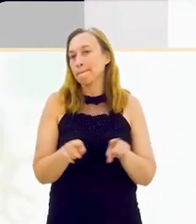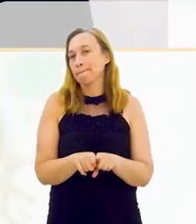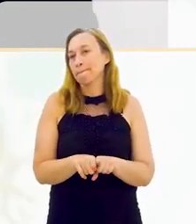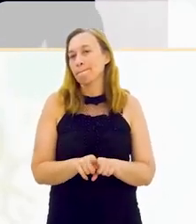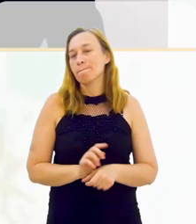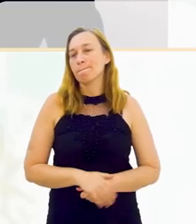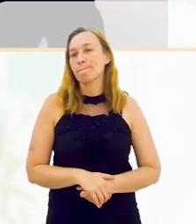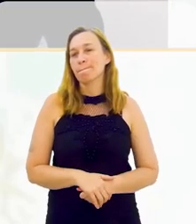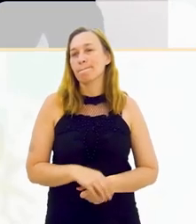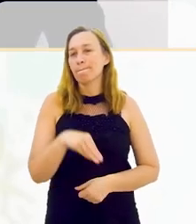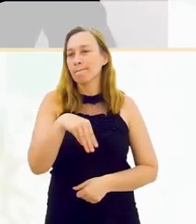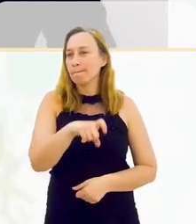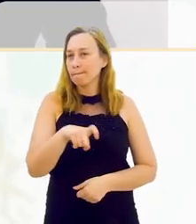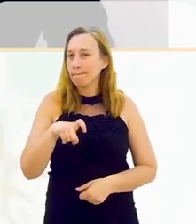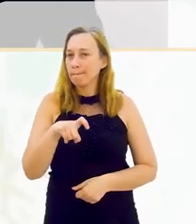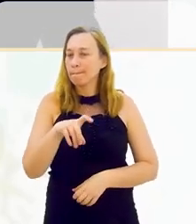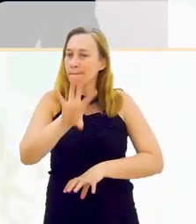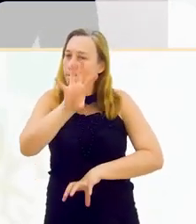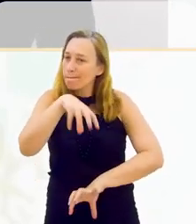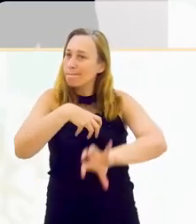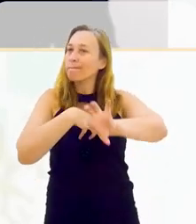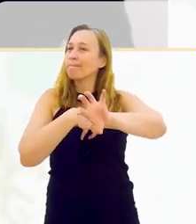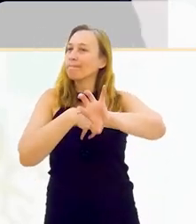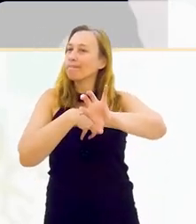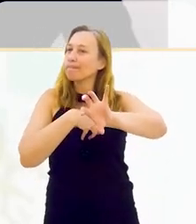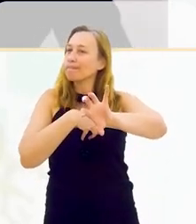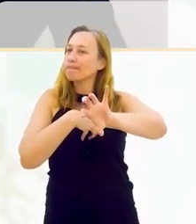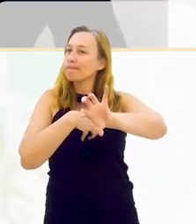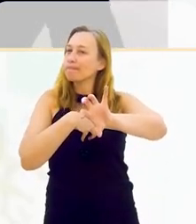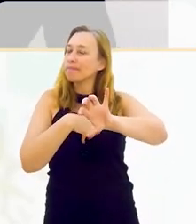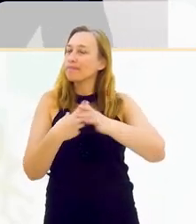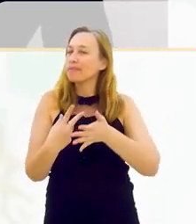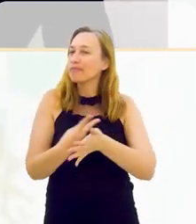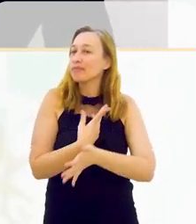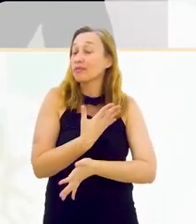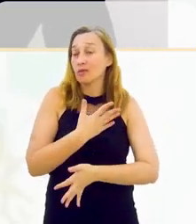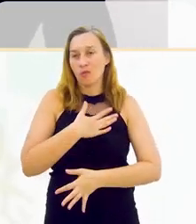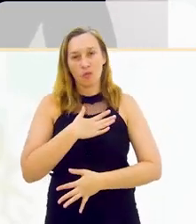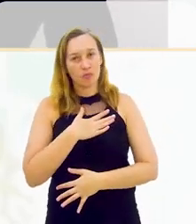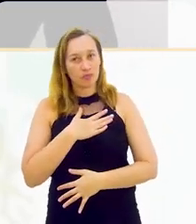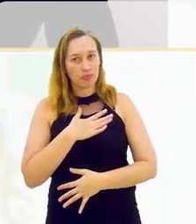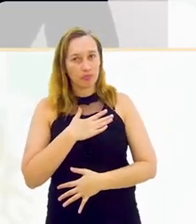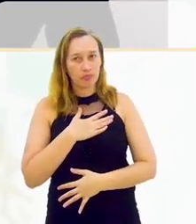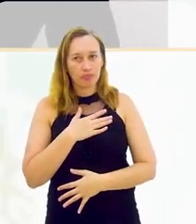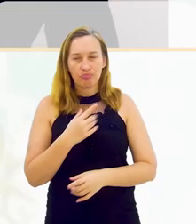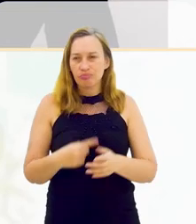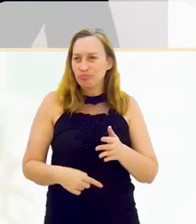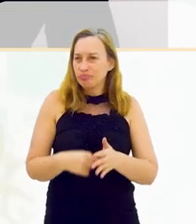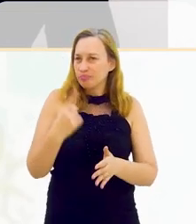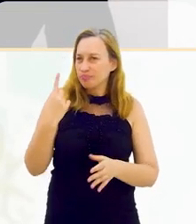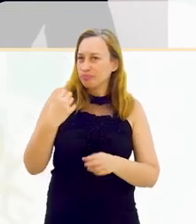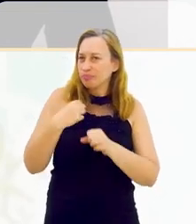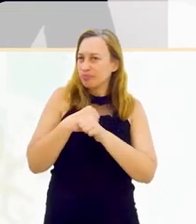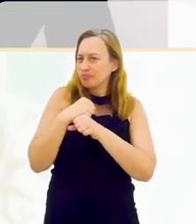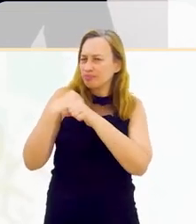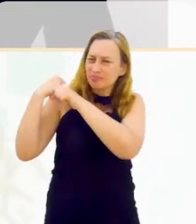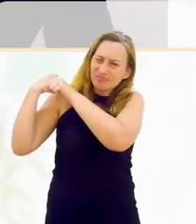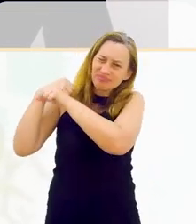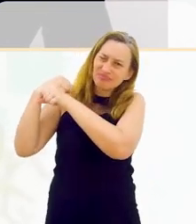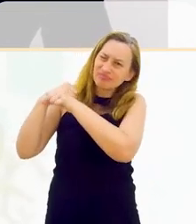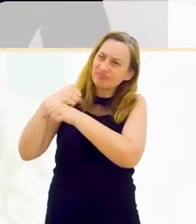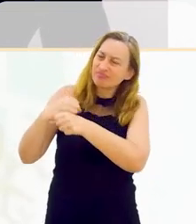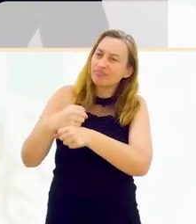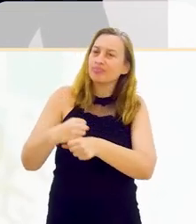numa coisa, Max, na empatia. Acontece muito comigo, assim. Eu lembro uma vez, há